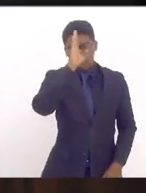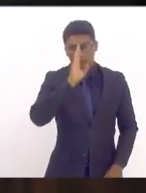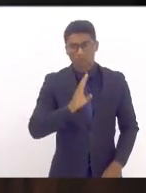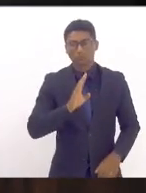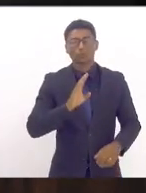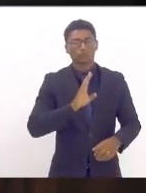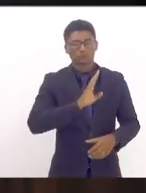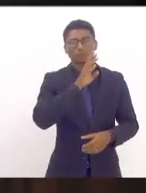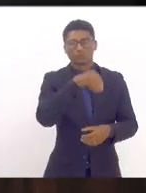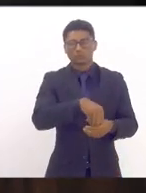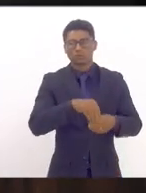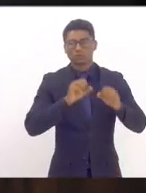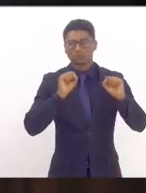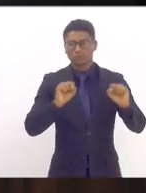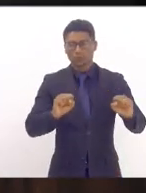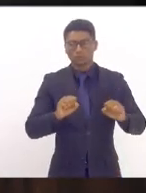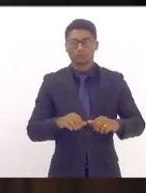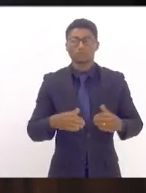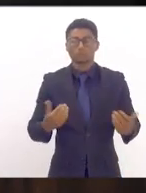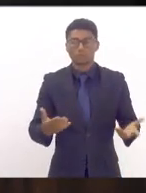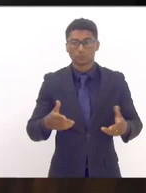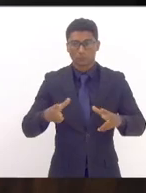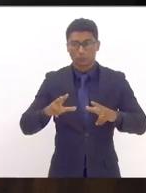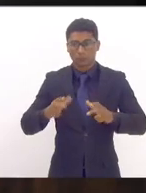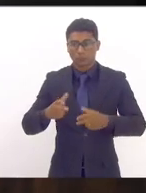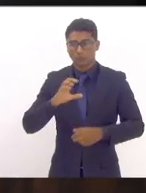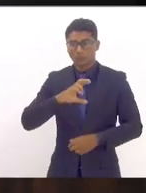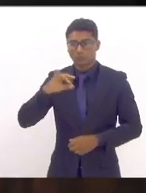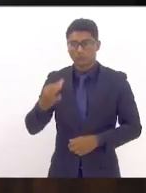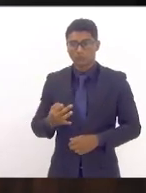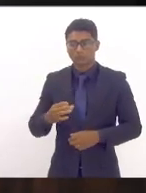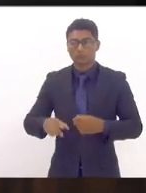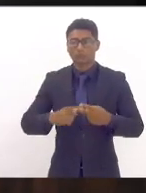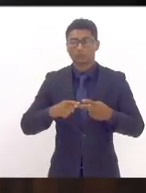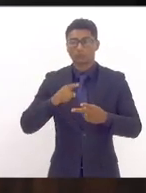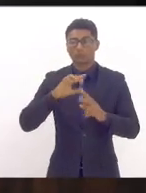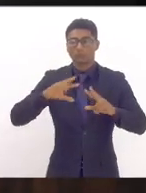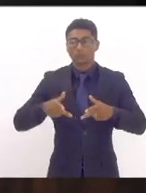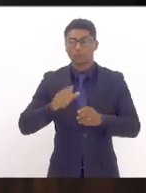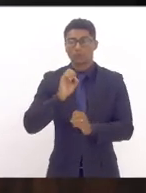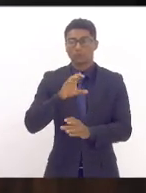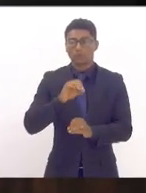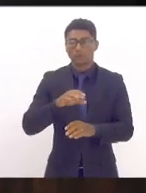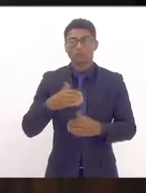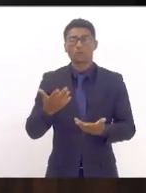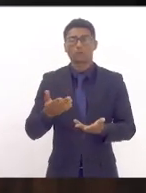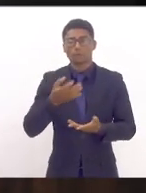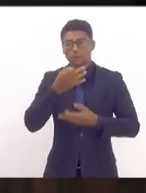outras providências entendendo de pareceres das comissões Justiça de Educação de orçamento